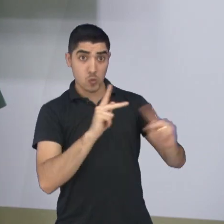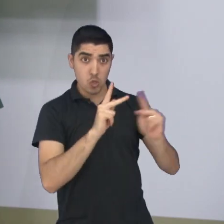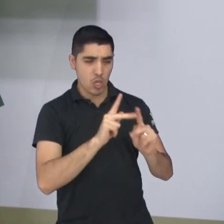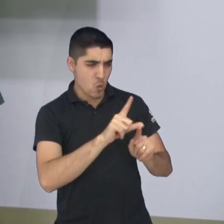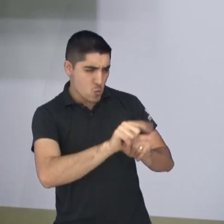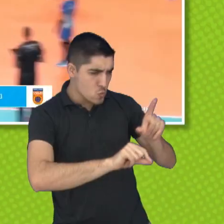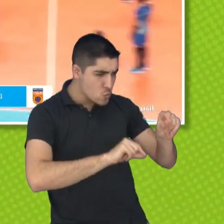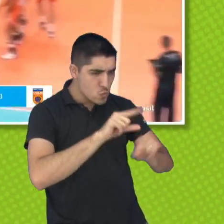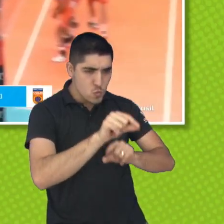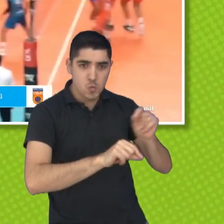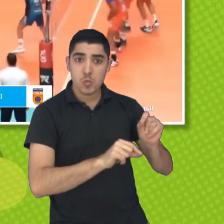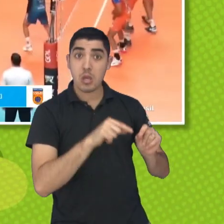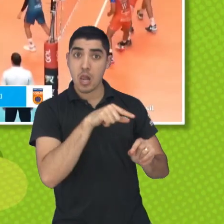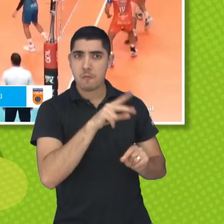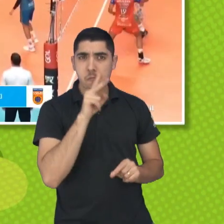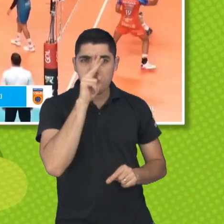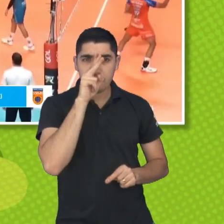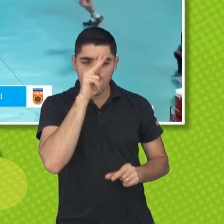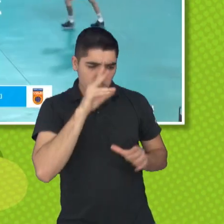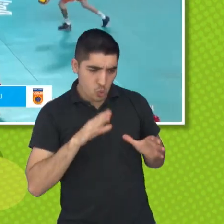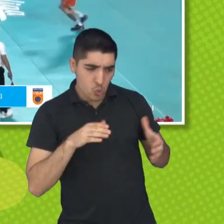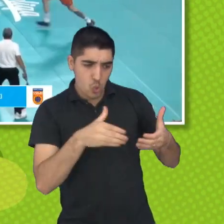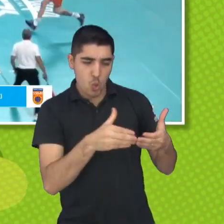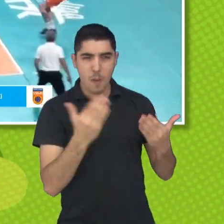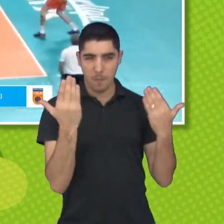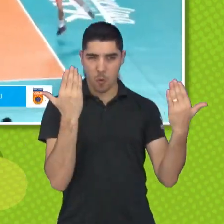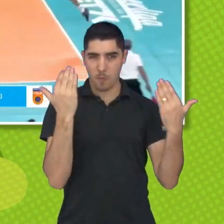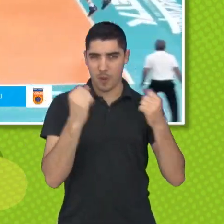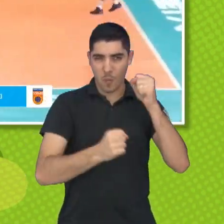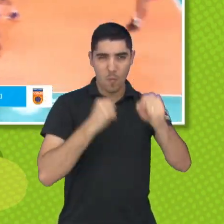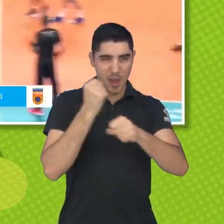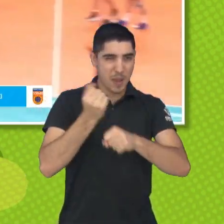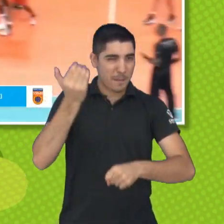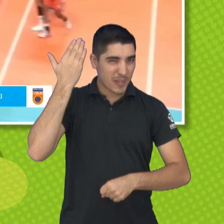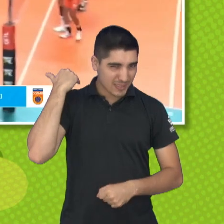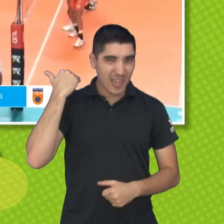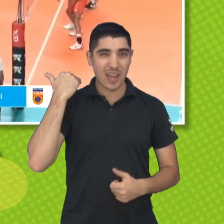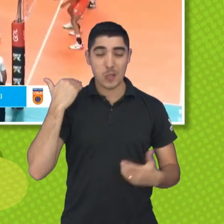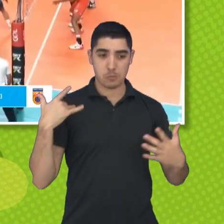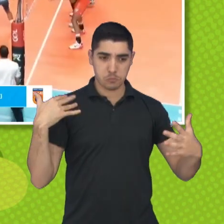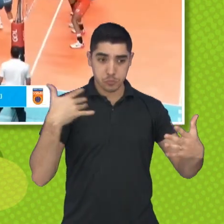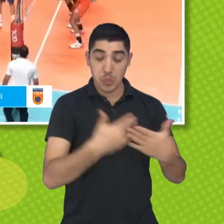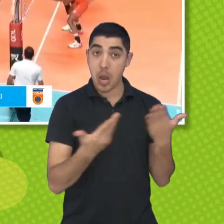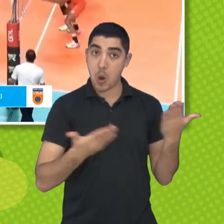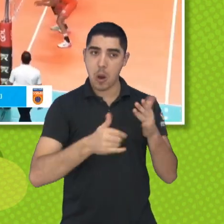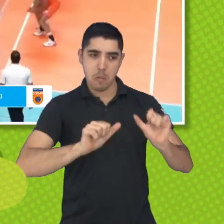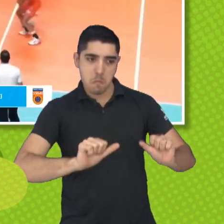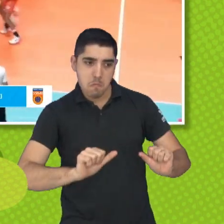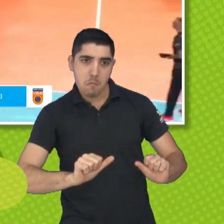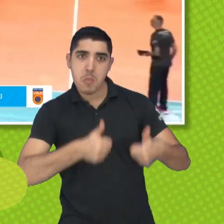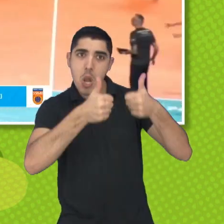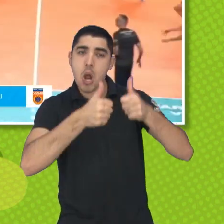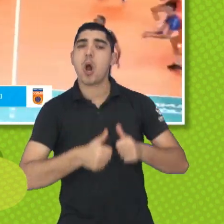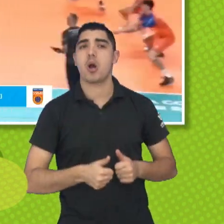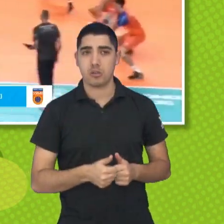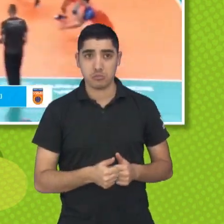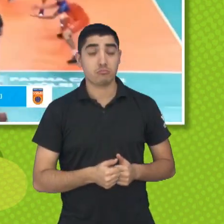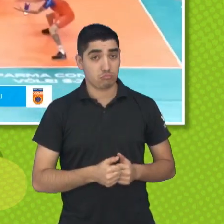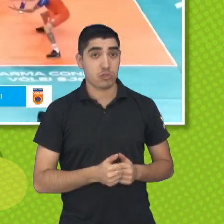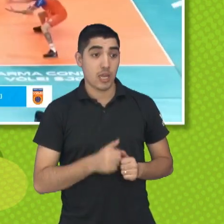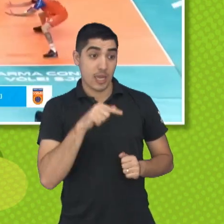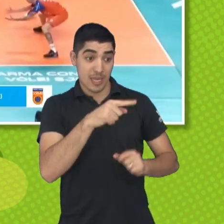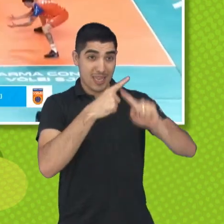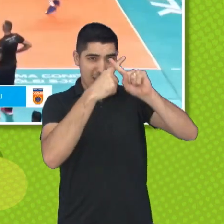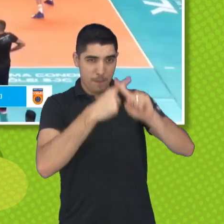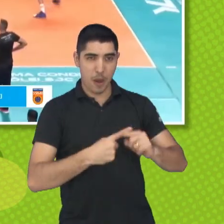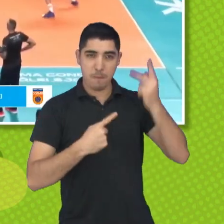mais reforçado do que o do ano passado, né? Melhorou o time, as peças, enfim, o Campeonato Paulista acabou